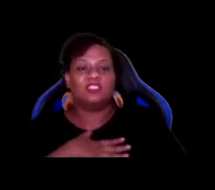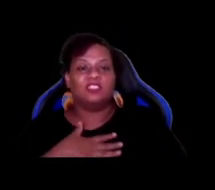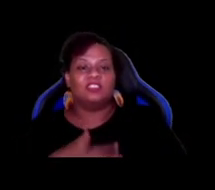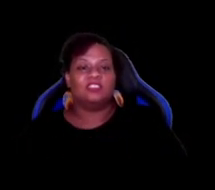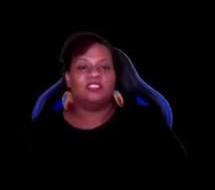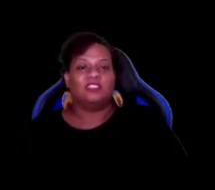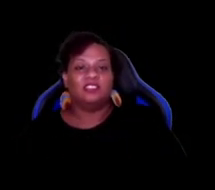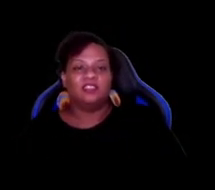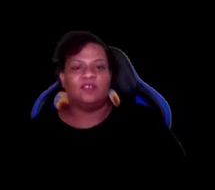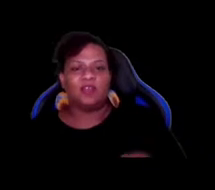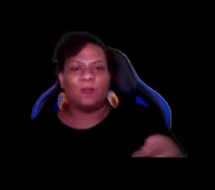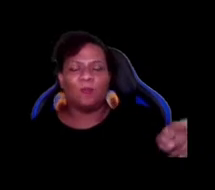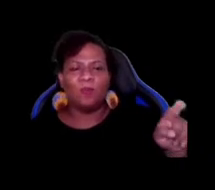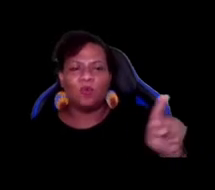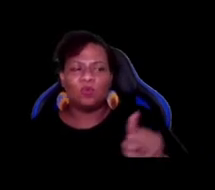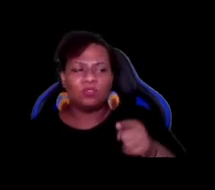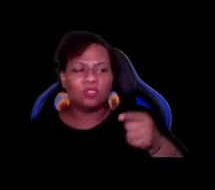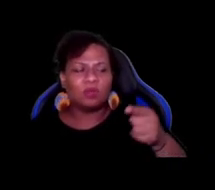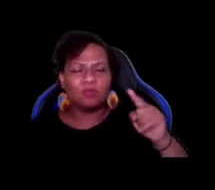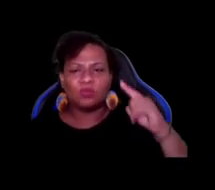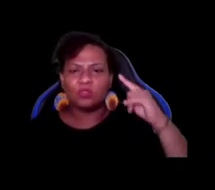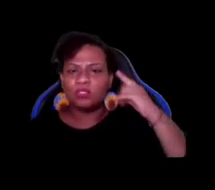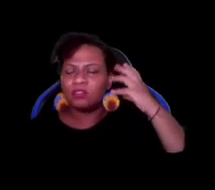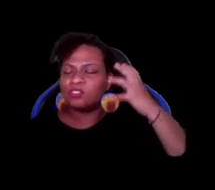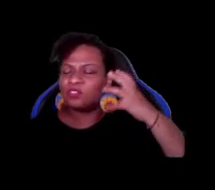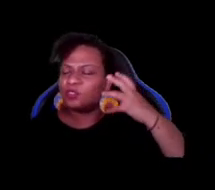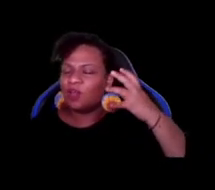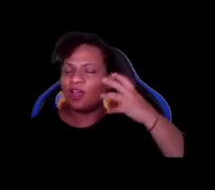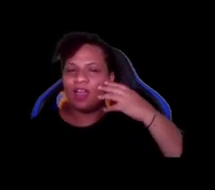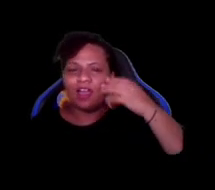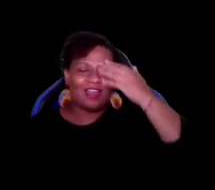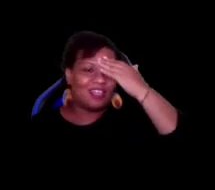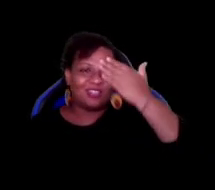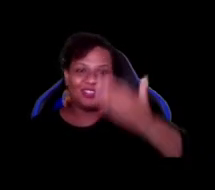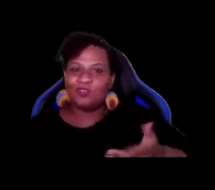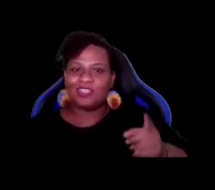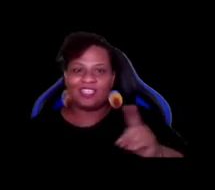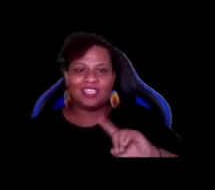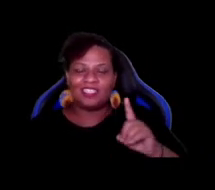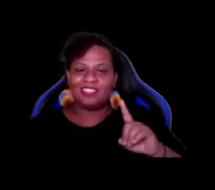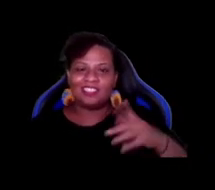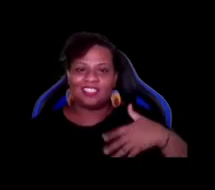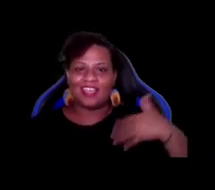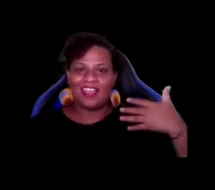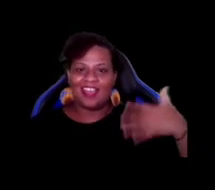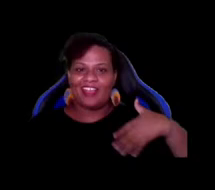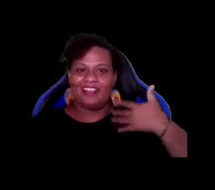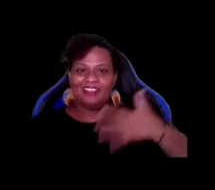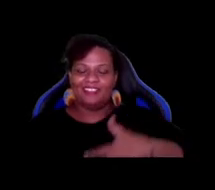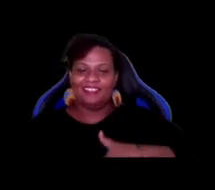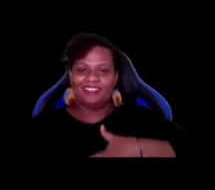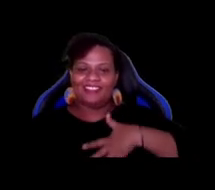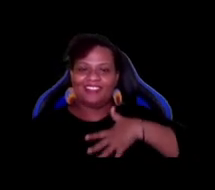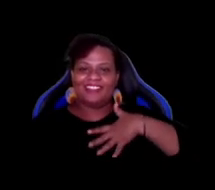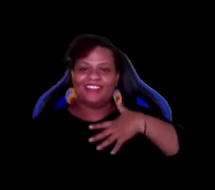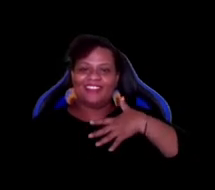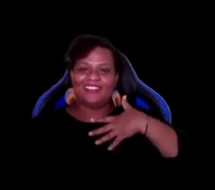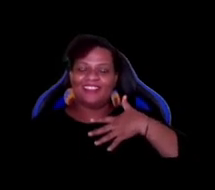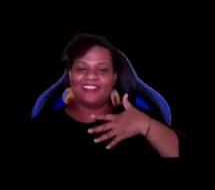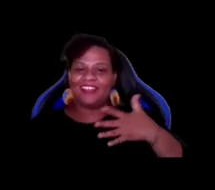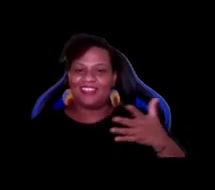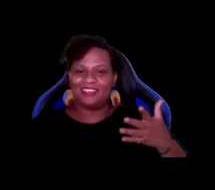a música, assim, eu não acreditei. Né? Aí aquela alegria enorme, uma satisfação enorme que